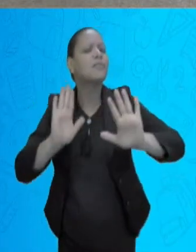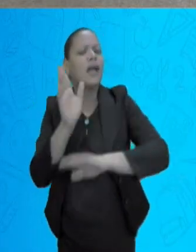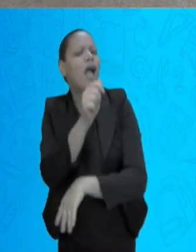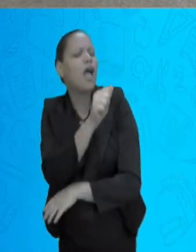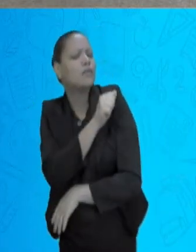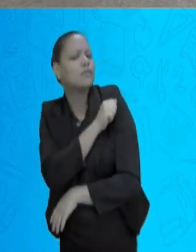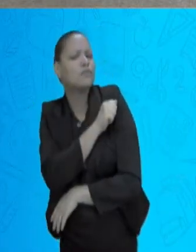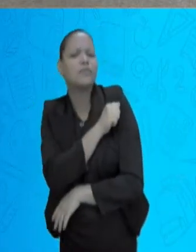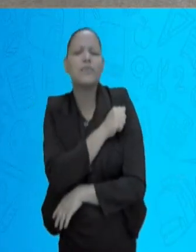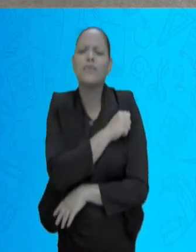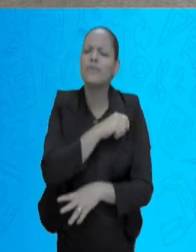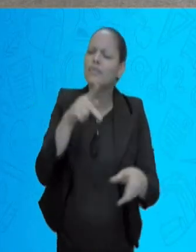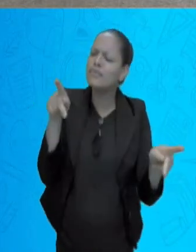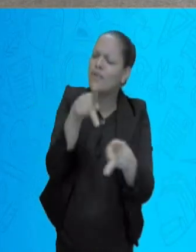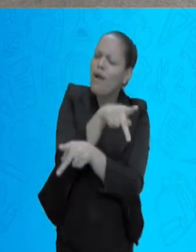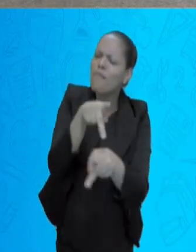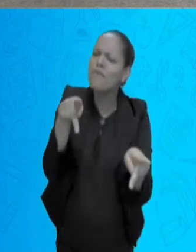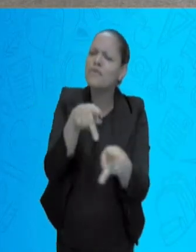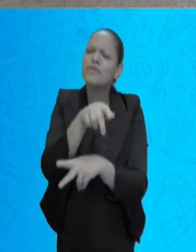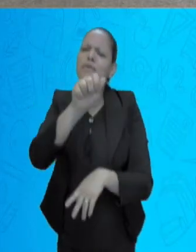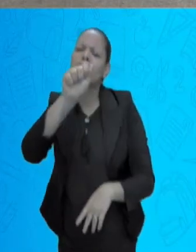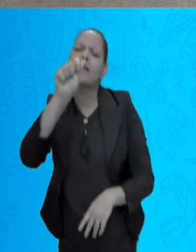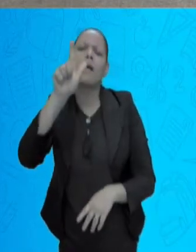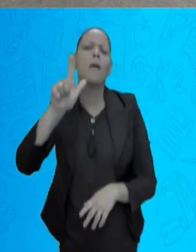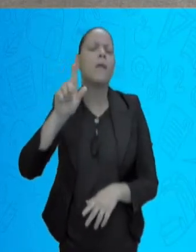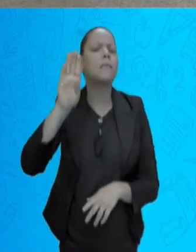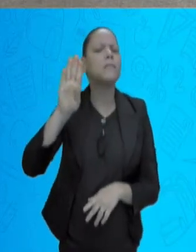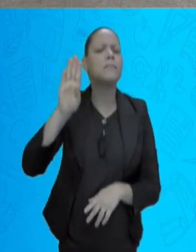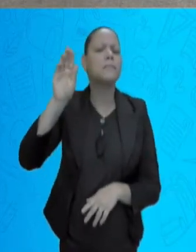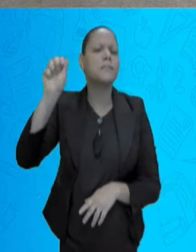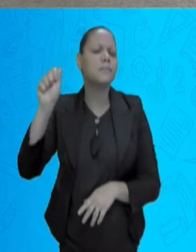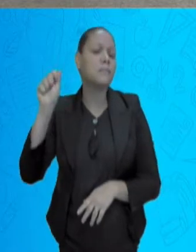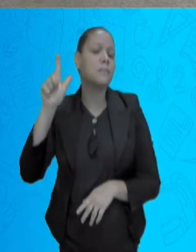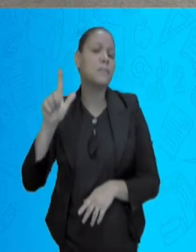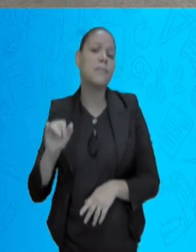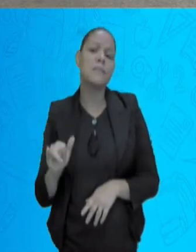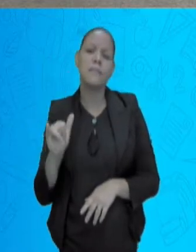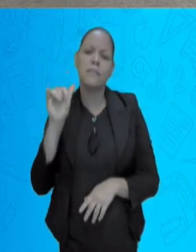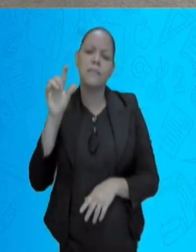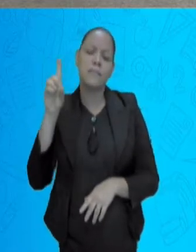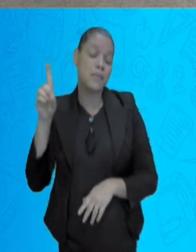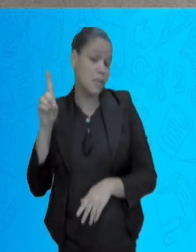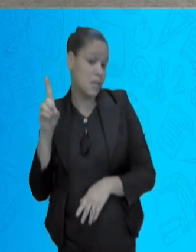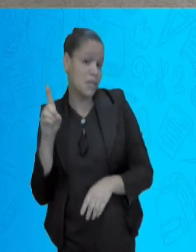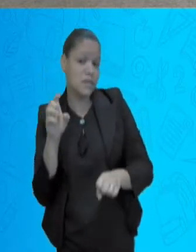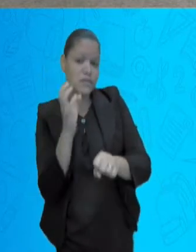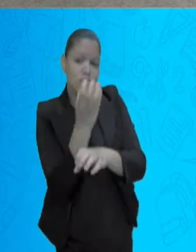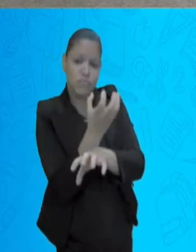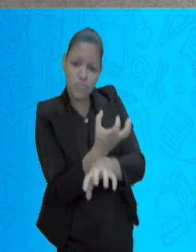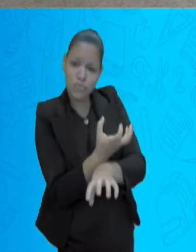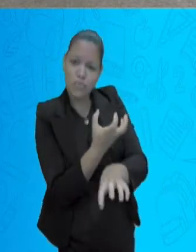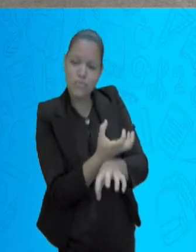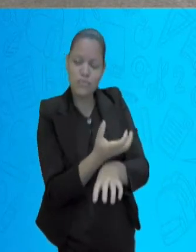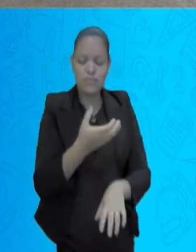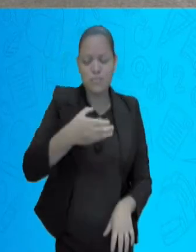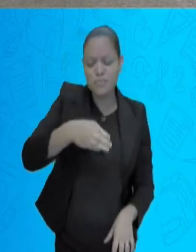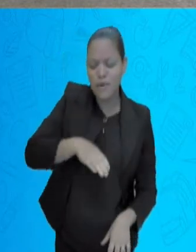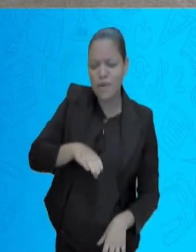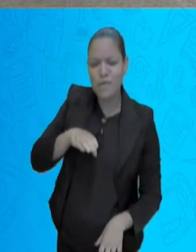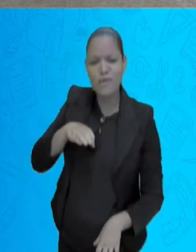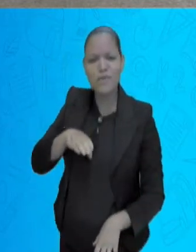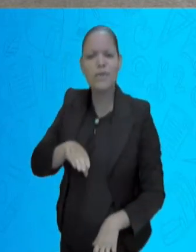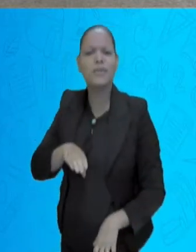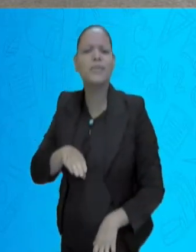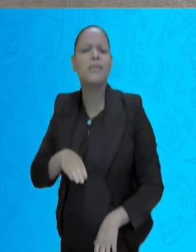Olá, estudantes! Eu sou a professora Albalide, do componente curricular de Língua Portuguesa. Aula 18